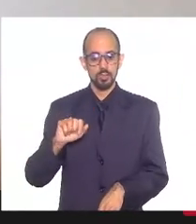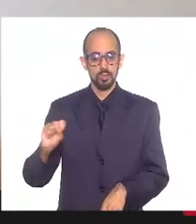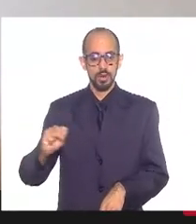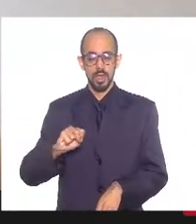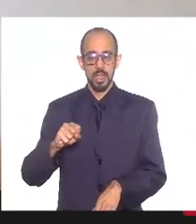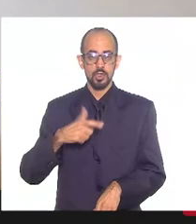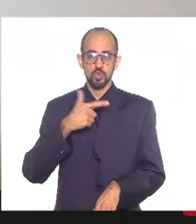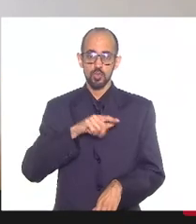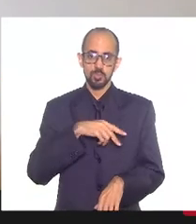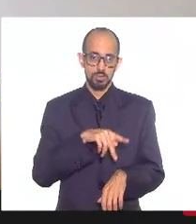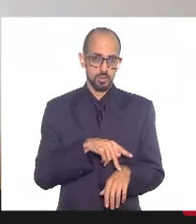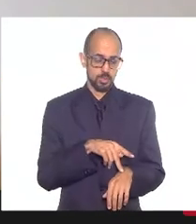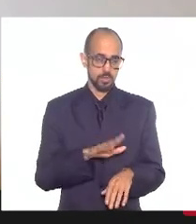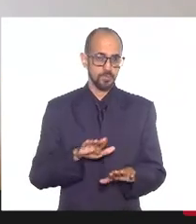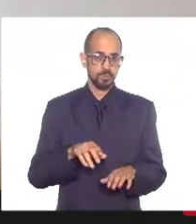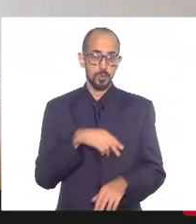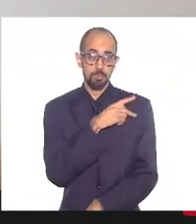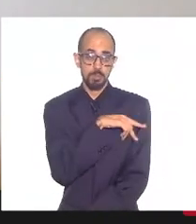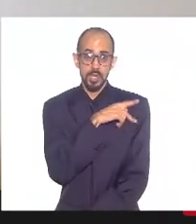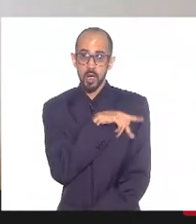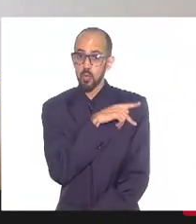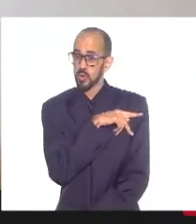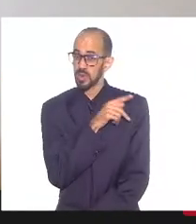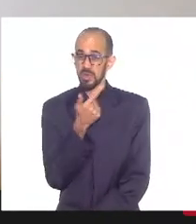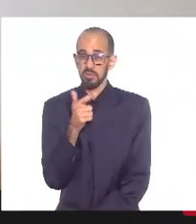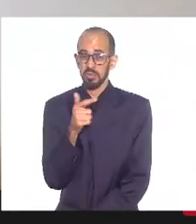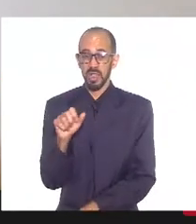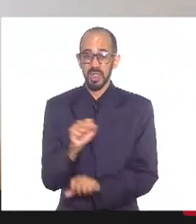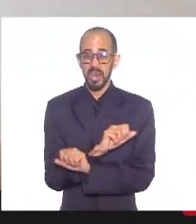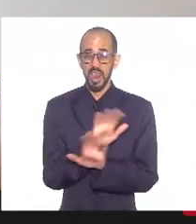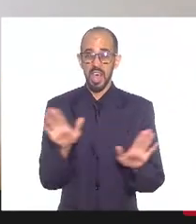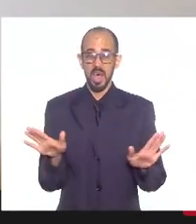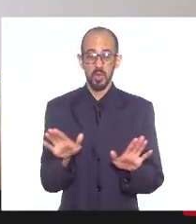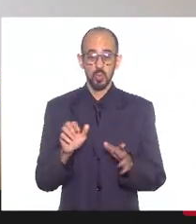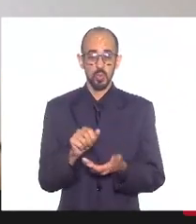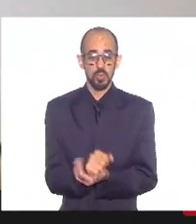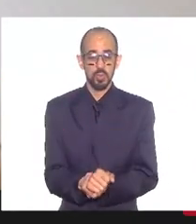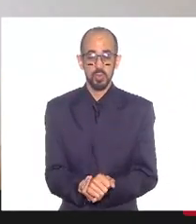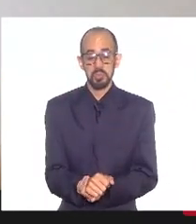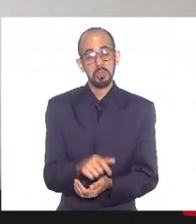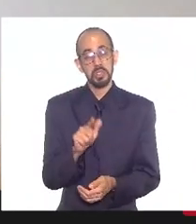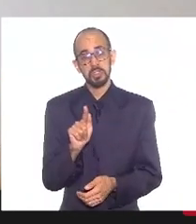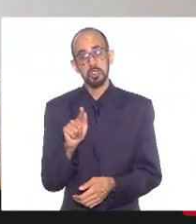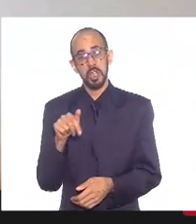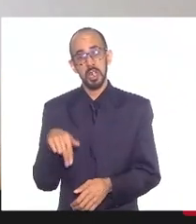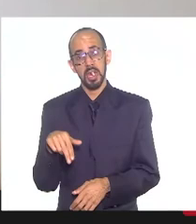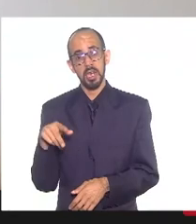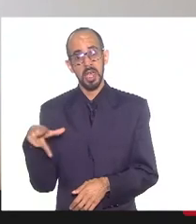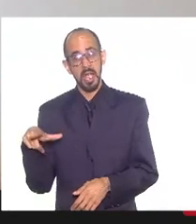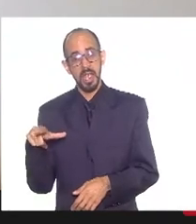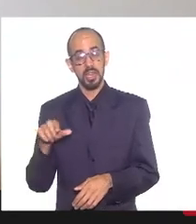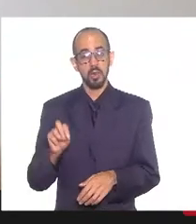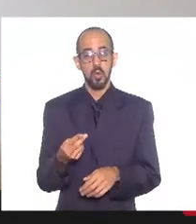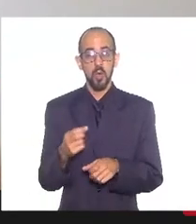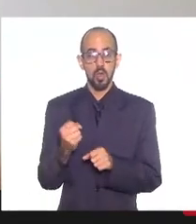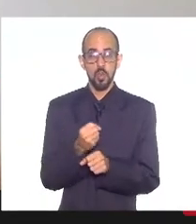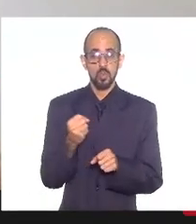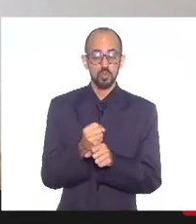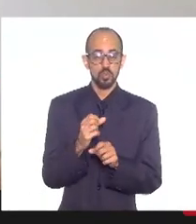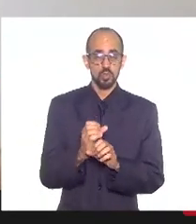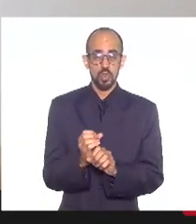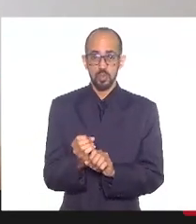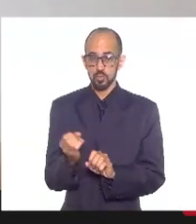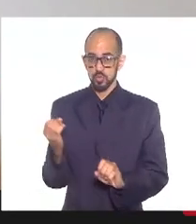E, no caso do Piauí, não fica claro, poderia ser GNL, poderia ser a construção de um gasoduto a partir do Maranhão